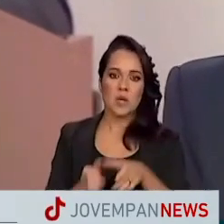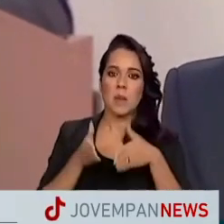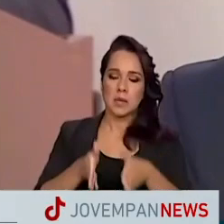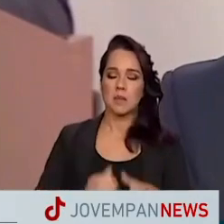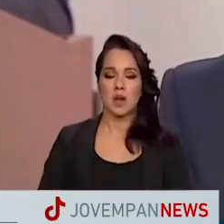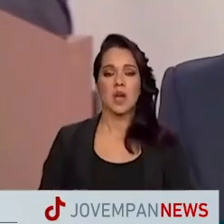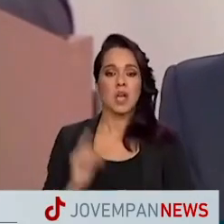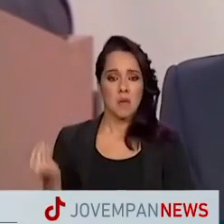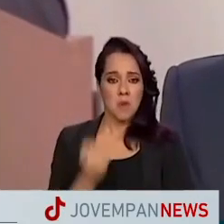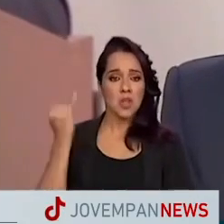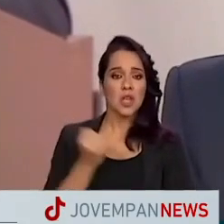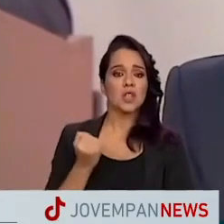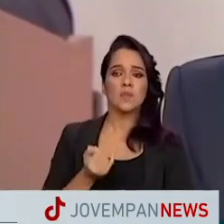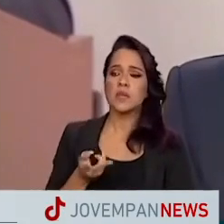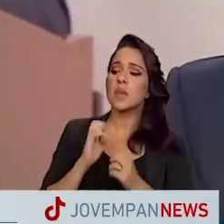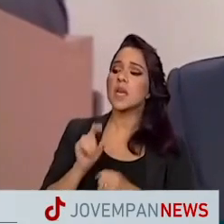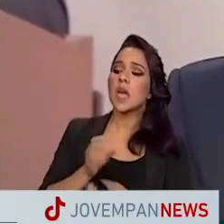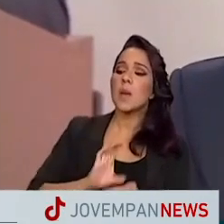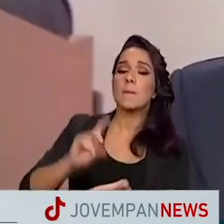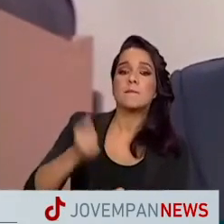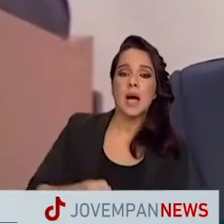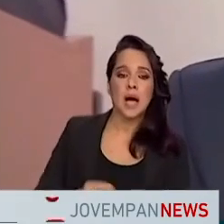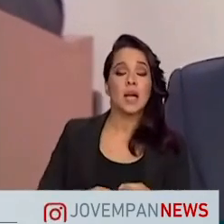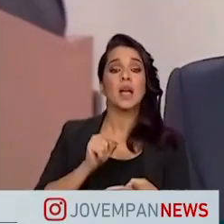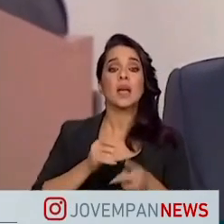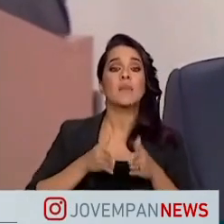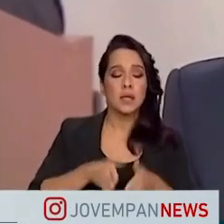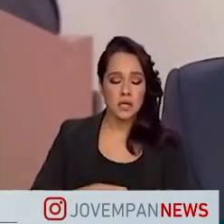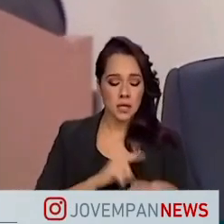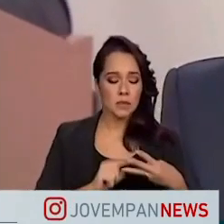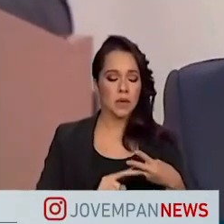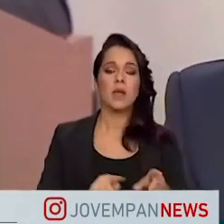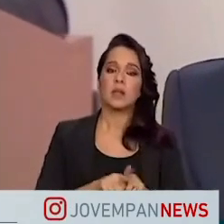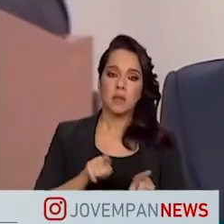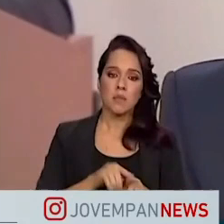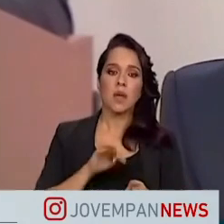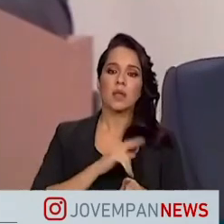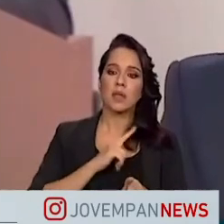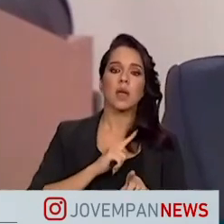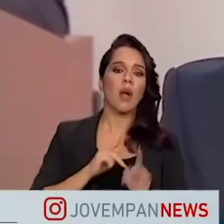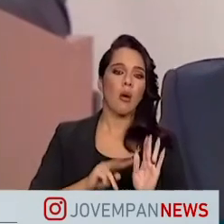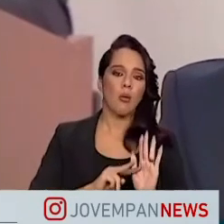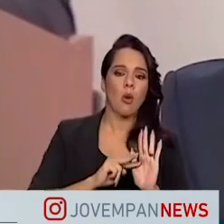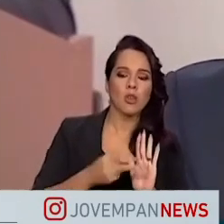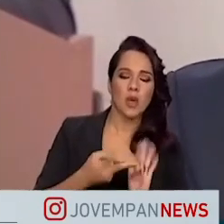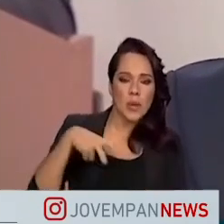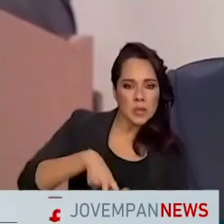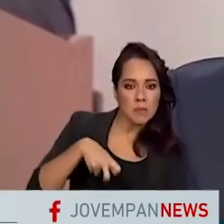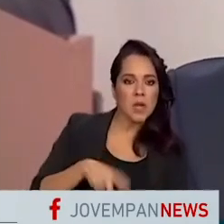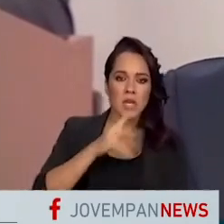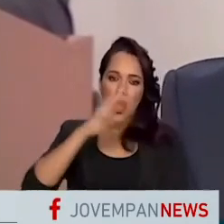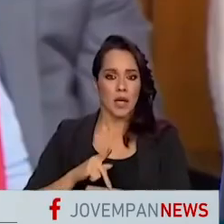fundamental identificar quem financia, quem participa e dar a devida consequência a quem atenta contra a